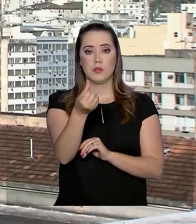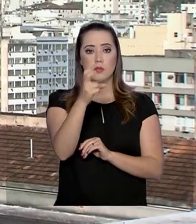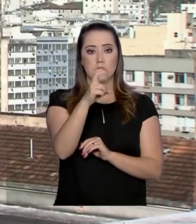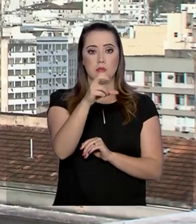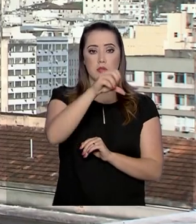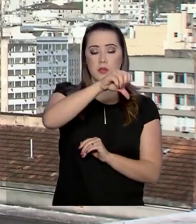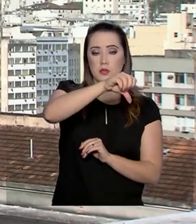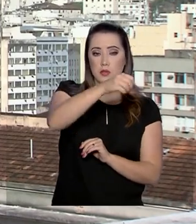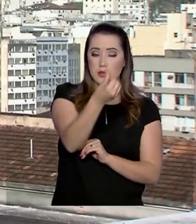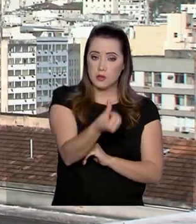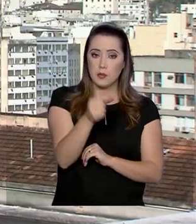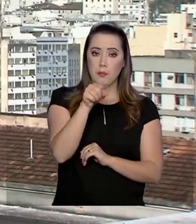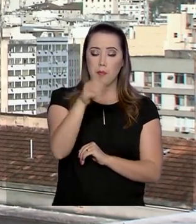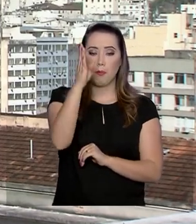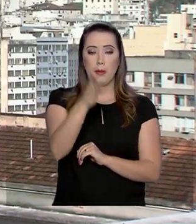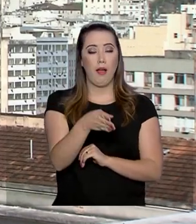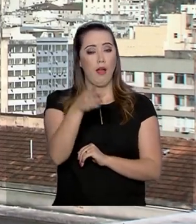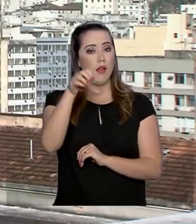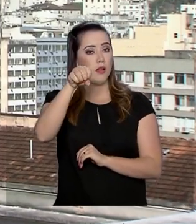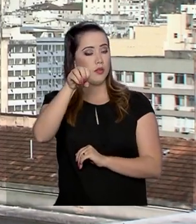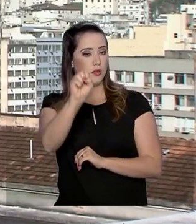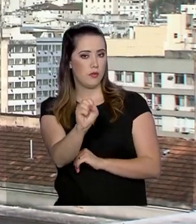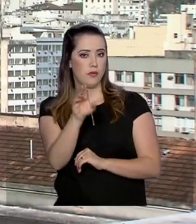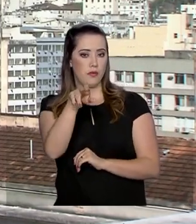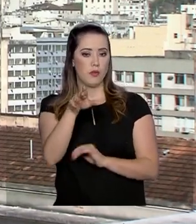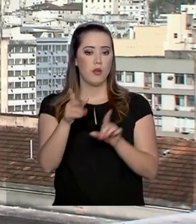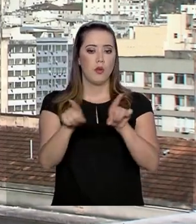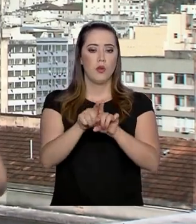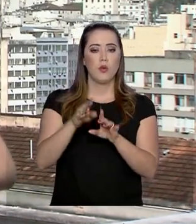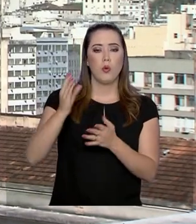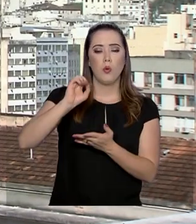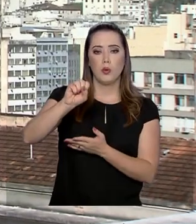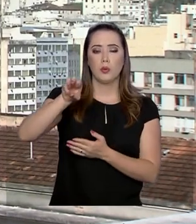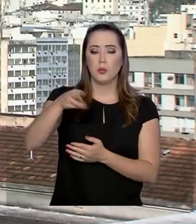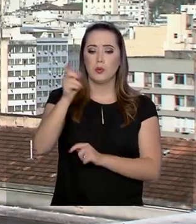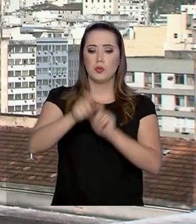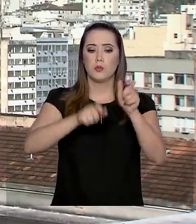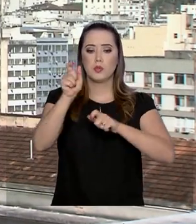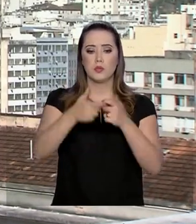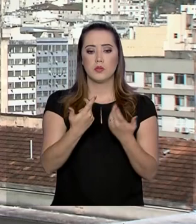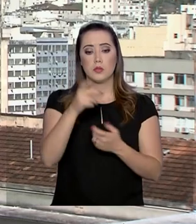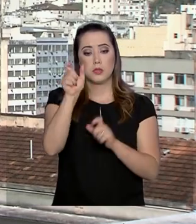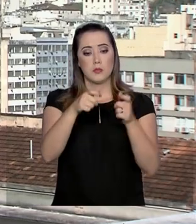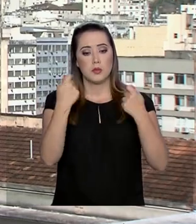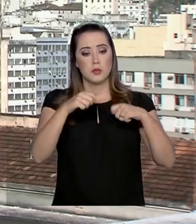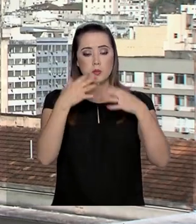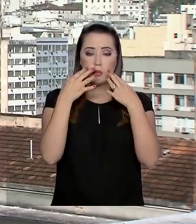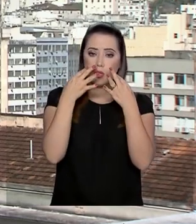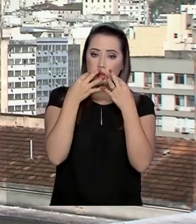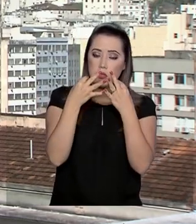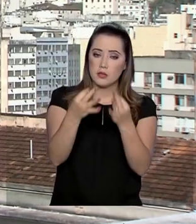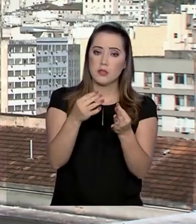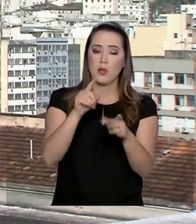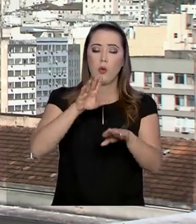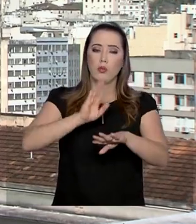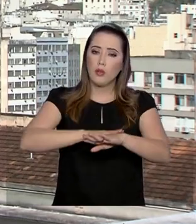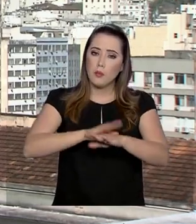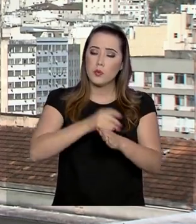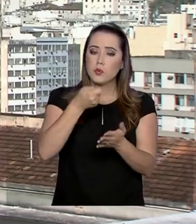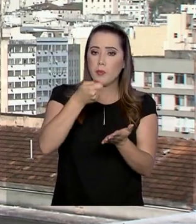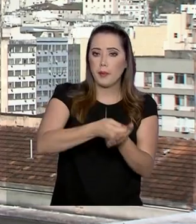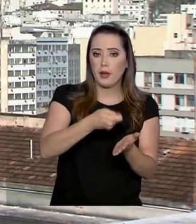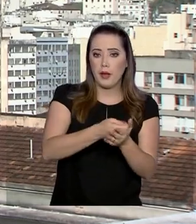e alcança cerca de 8 milhões de pessoas os beneficiários devem ficar atentos aos boletos de pagamento e